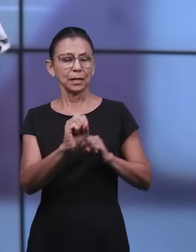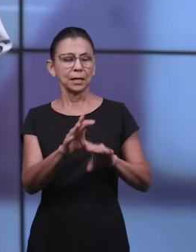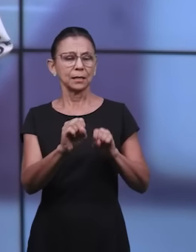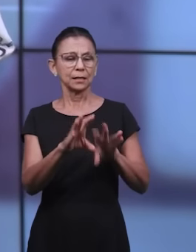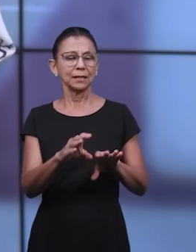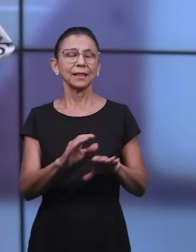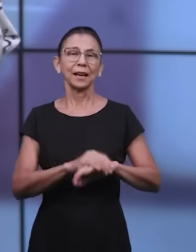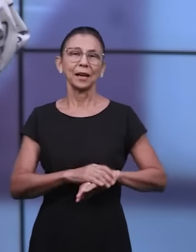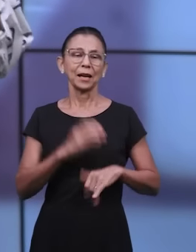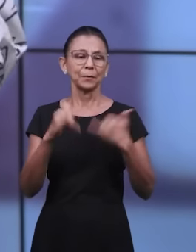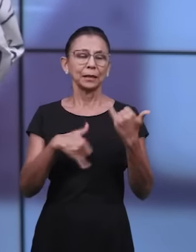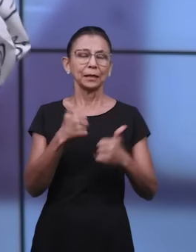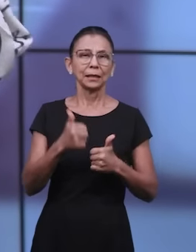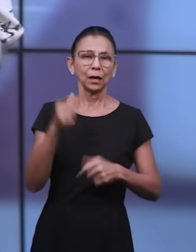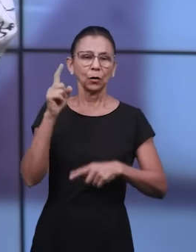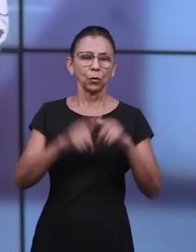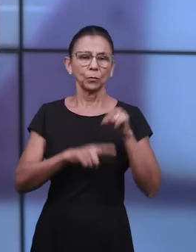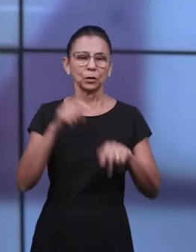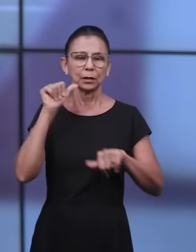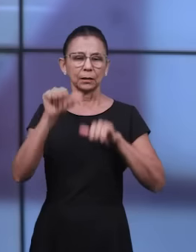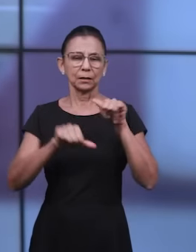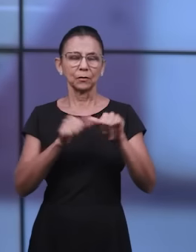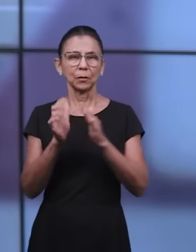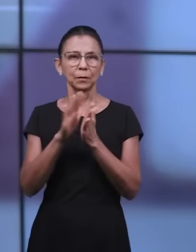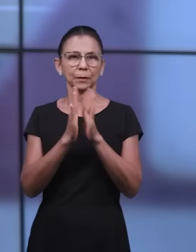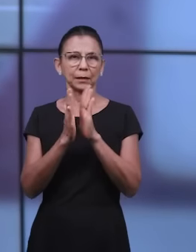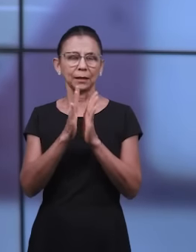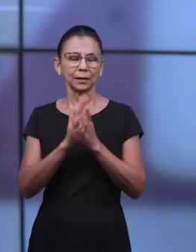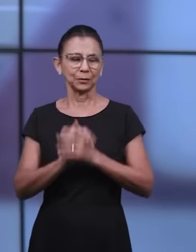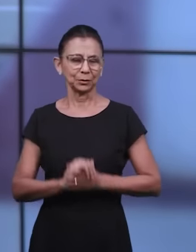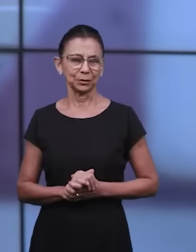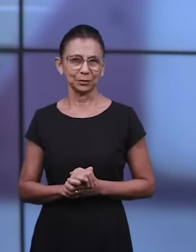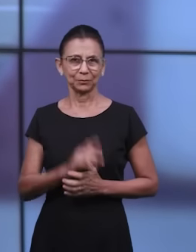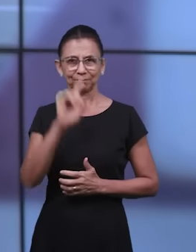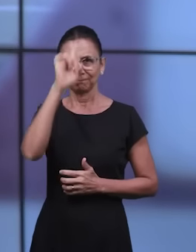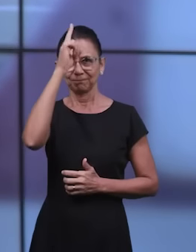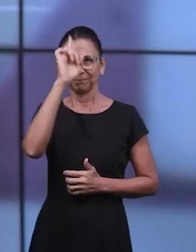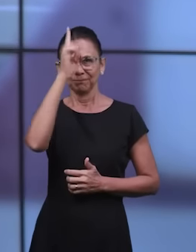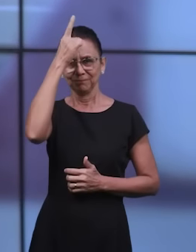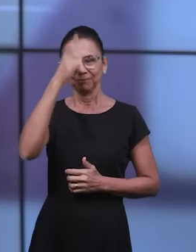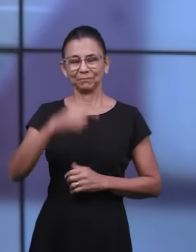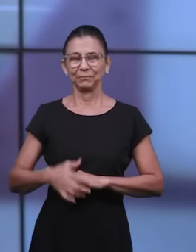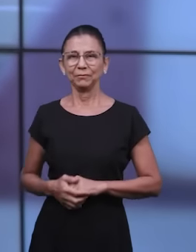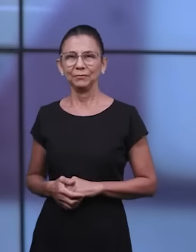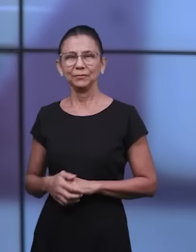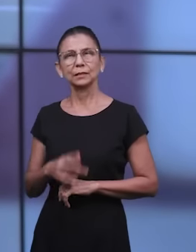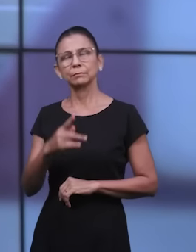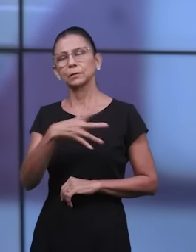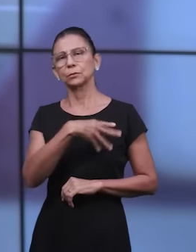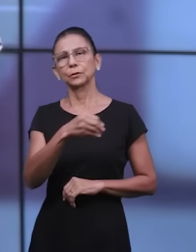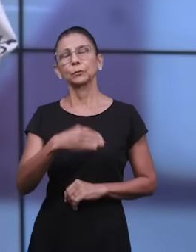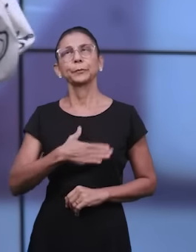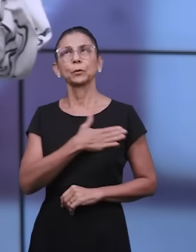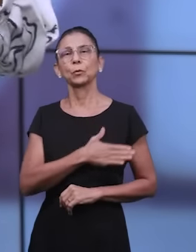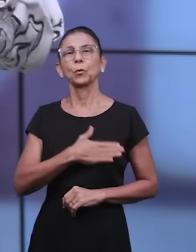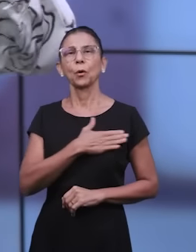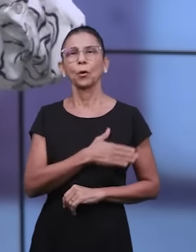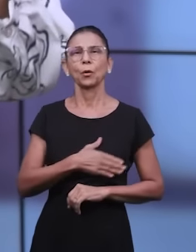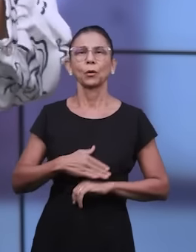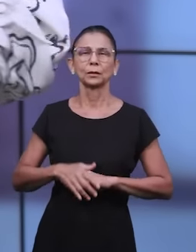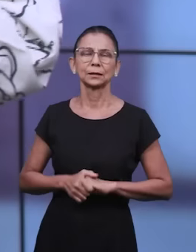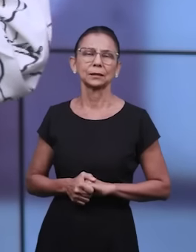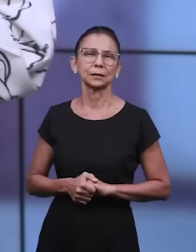a transformar objetos em brinquedos em todo o seu potencial criativo. Então, seu filho gosta daquele